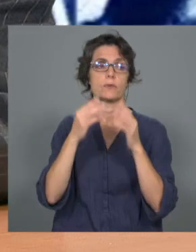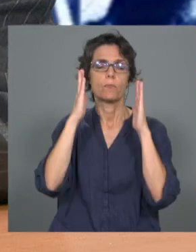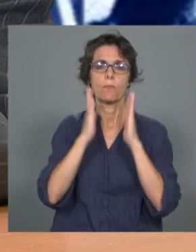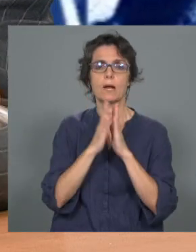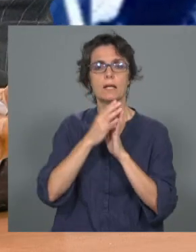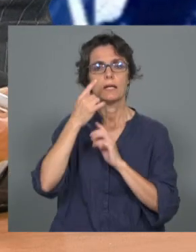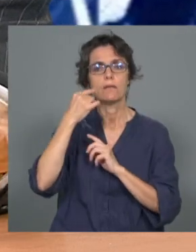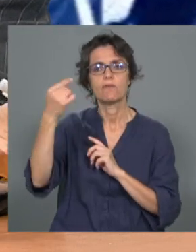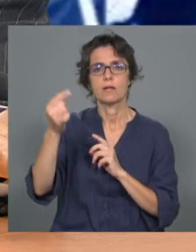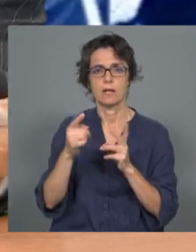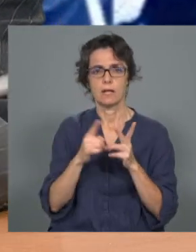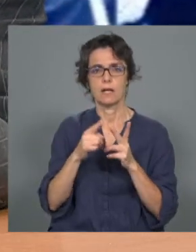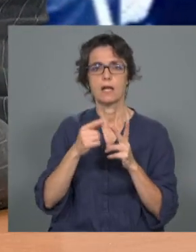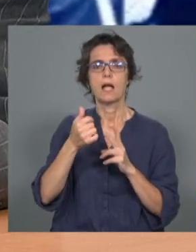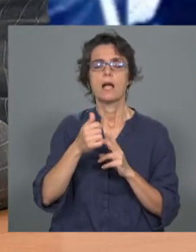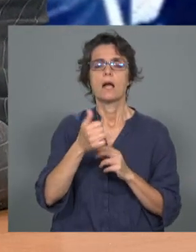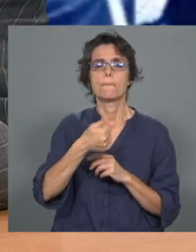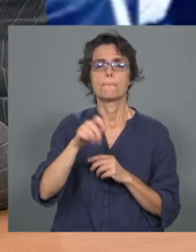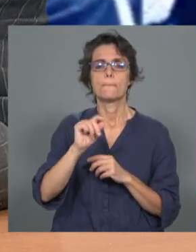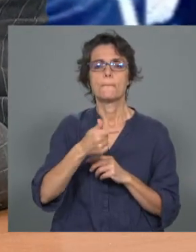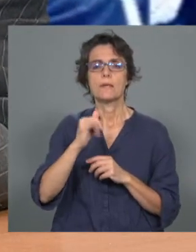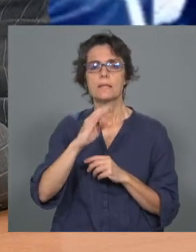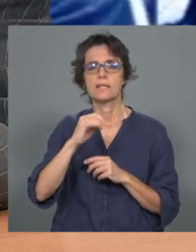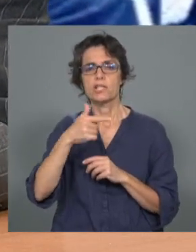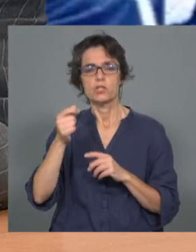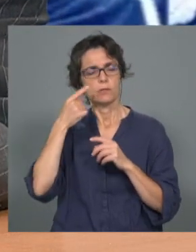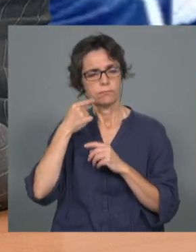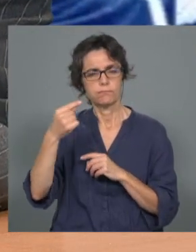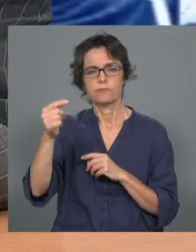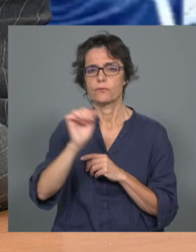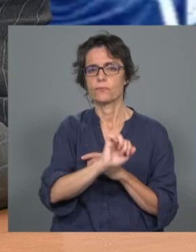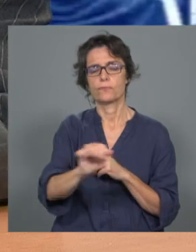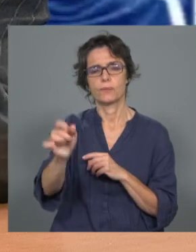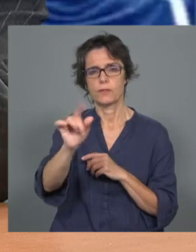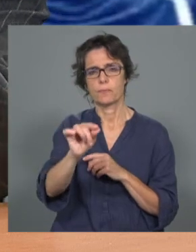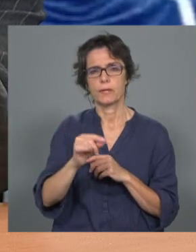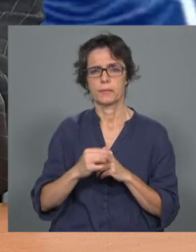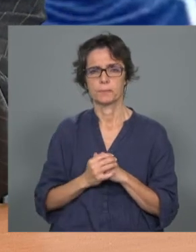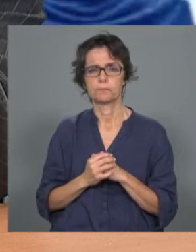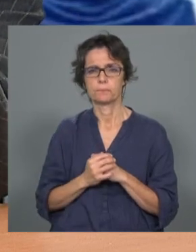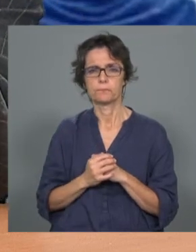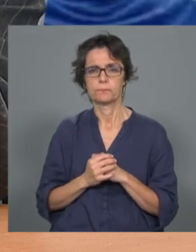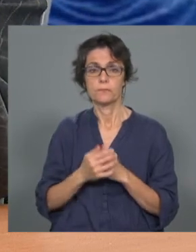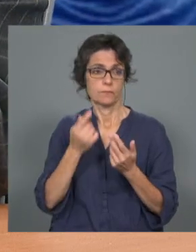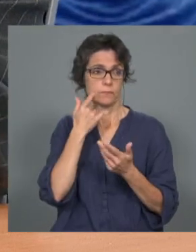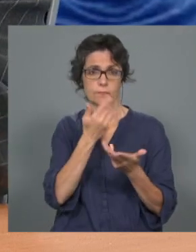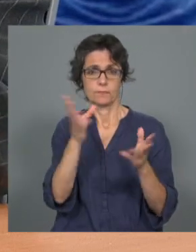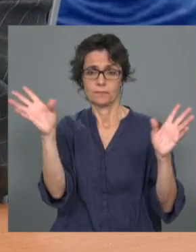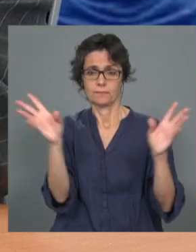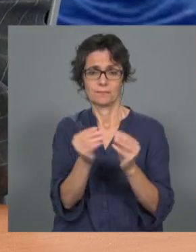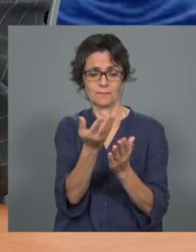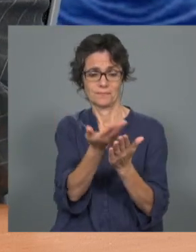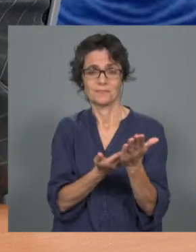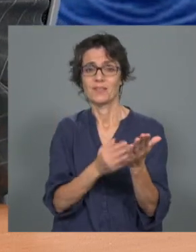a itinerância de Batista, portanto, nós temos aqui todo um conjunto de elementos que